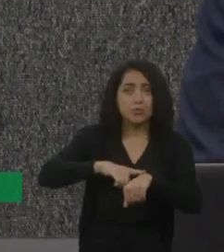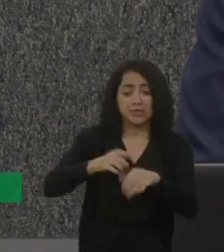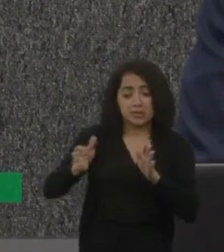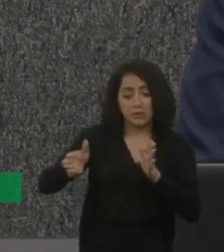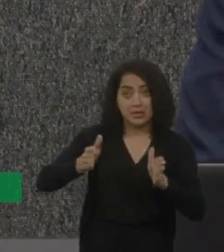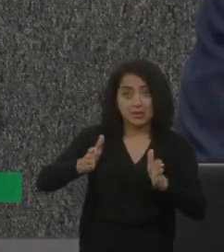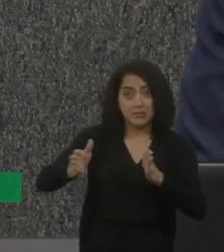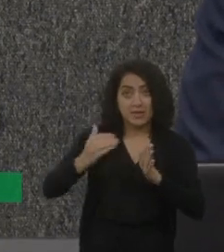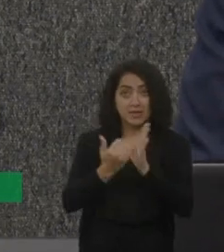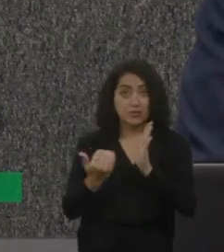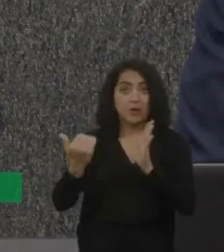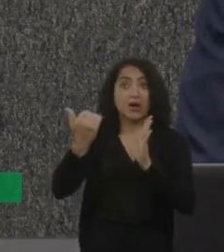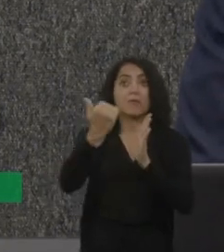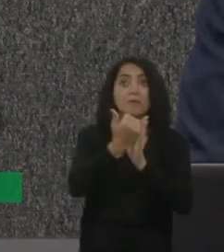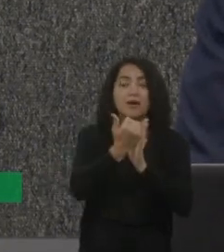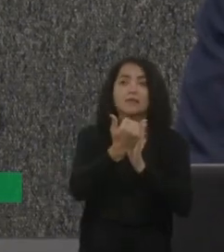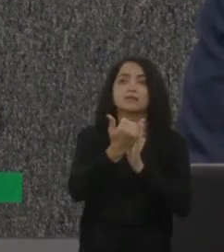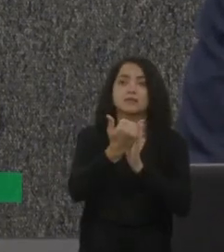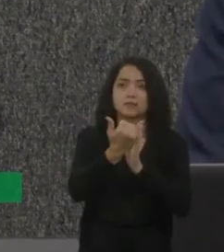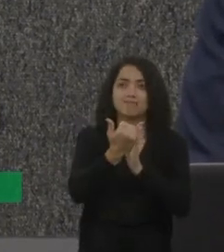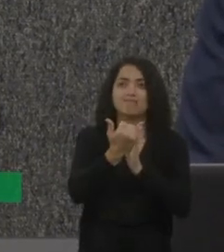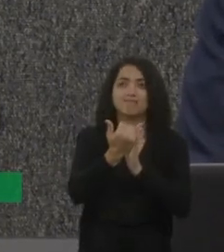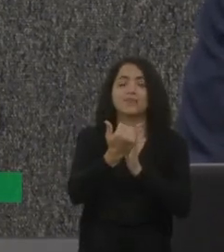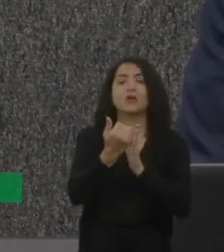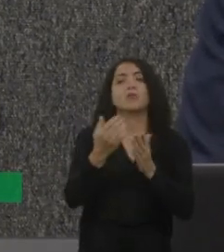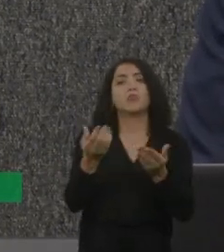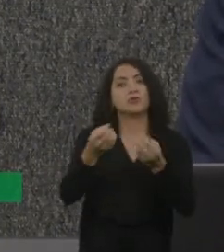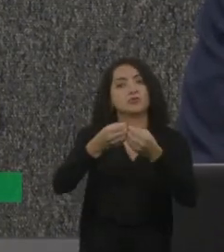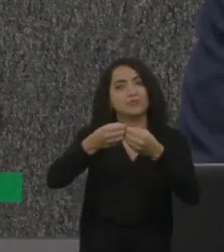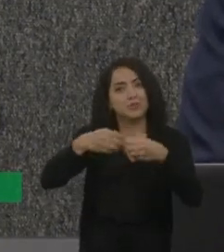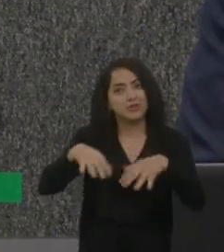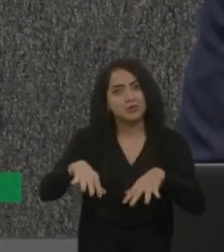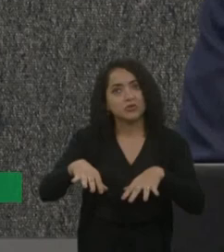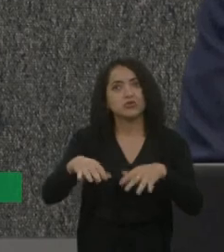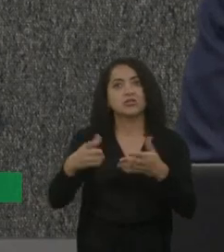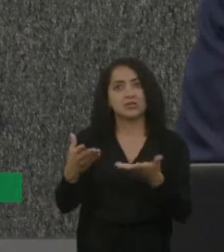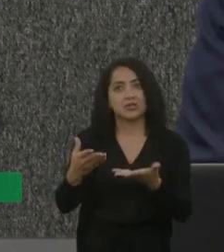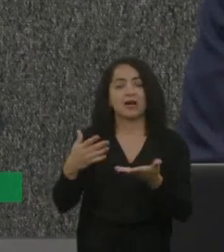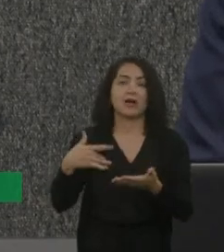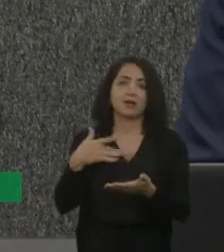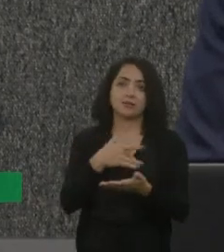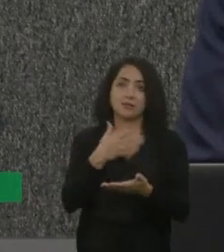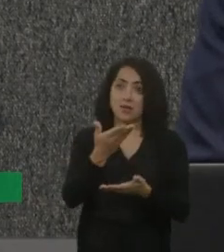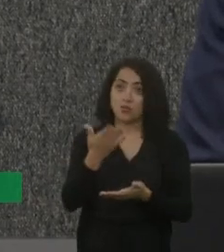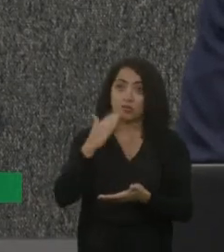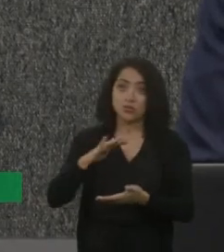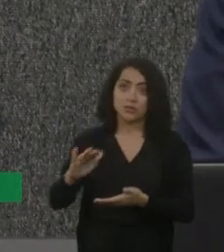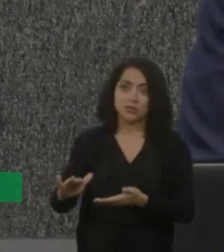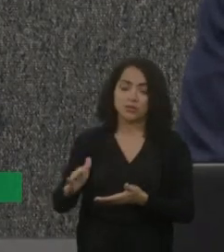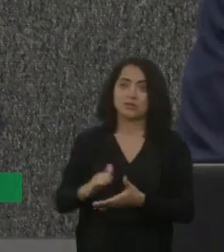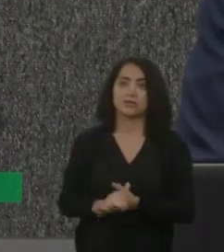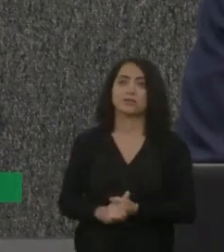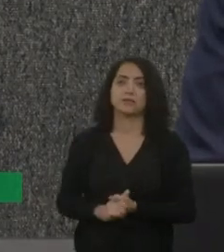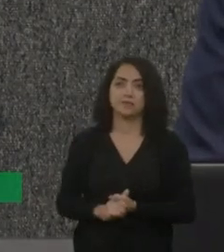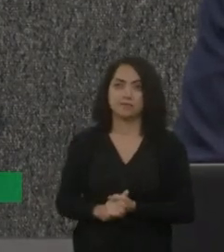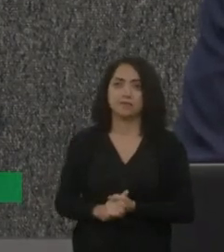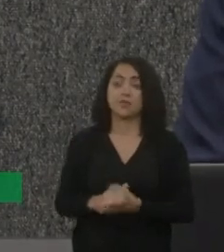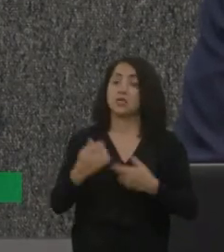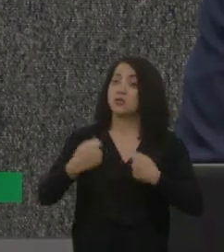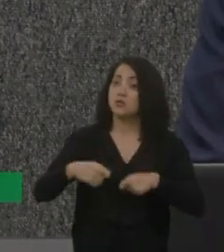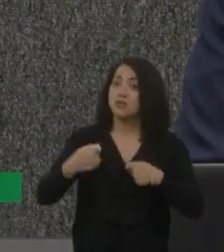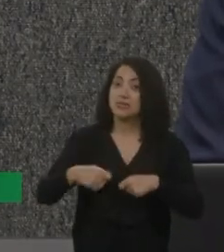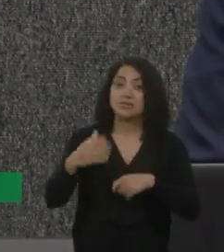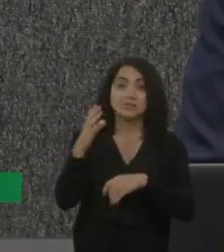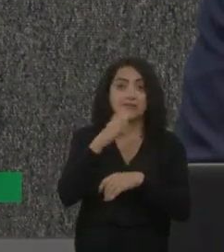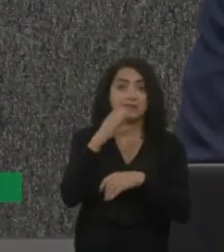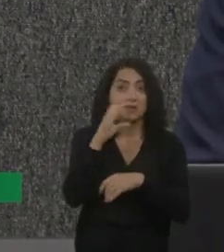mais pode, sim, estar comprometendo a saúde dessa criança com fenilcetonúria. Então, a gente precisa agir e